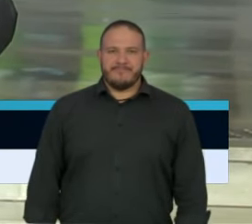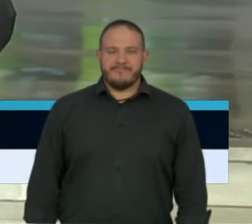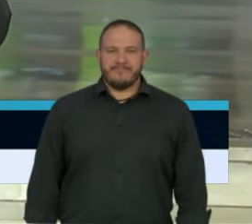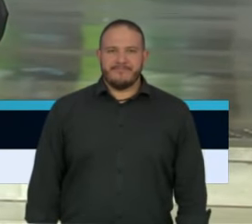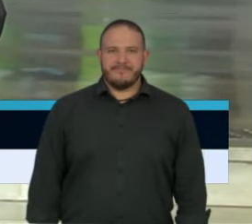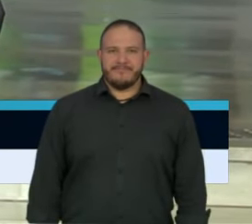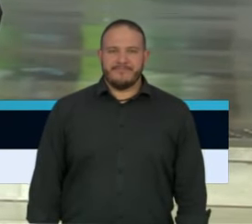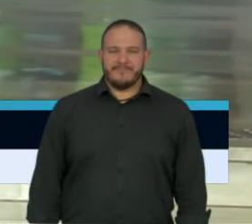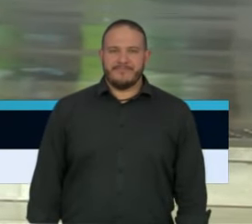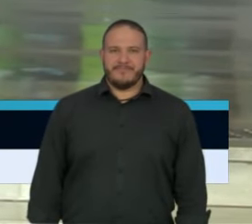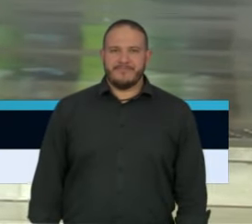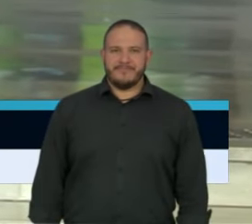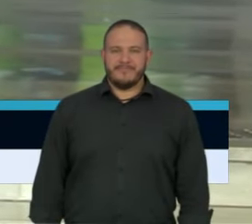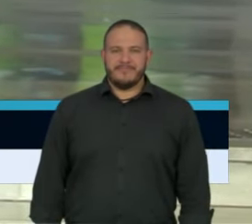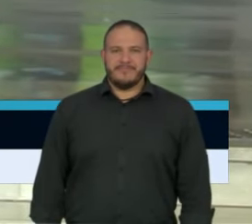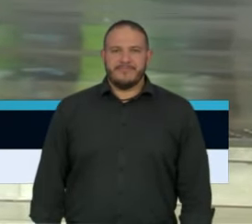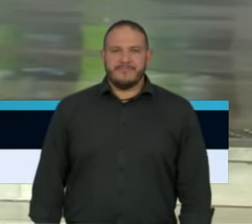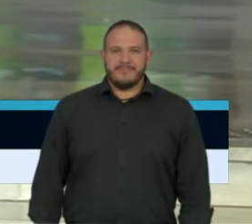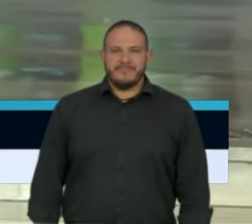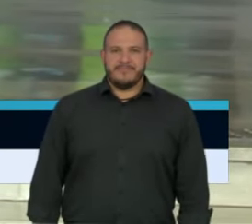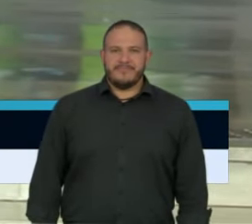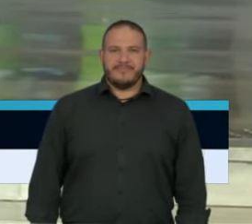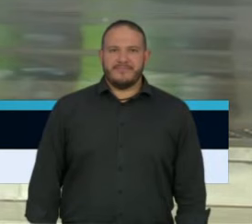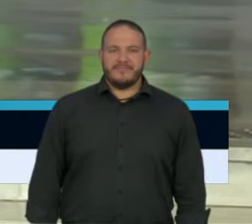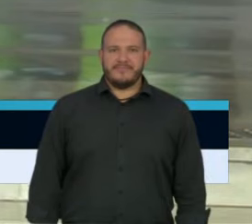Pulou duas vezes.